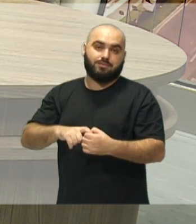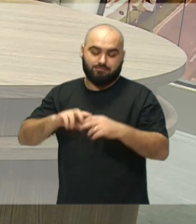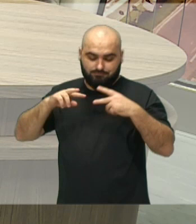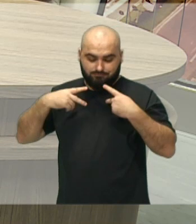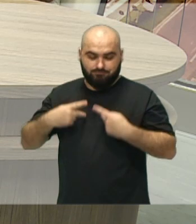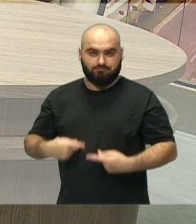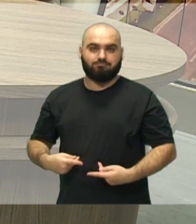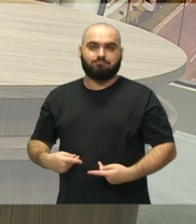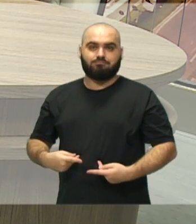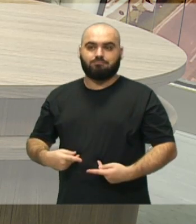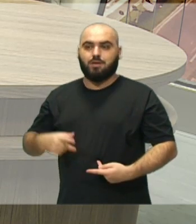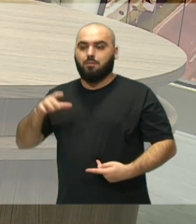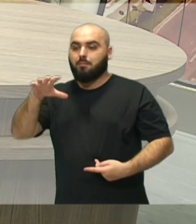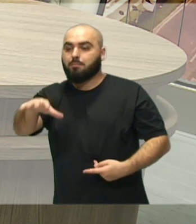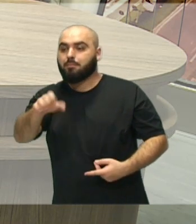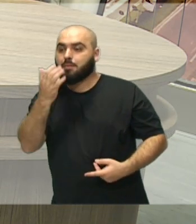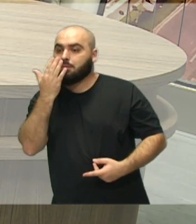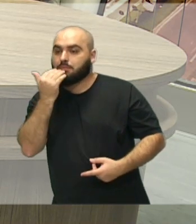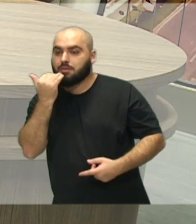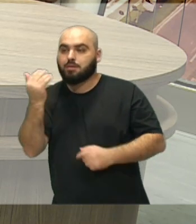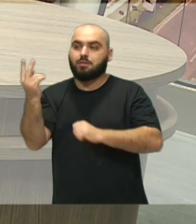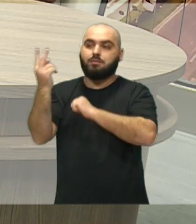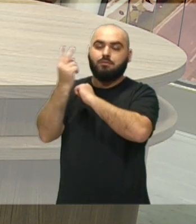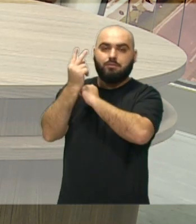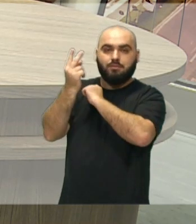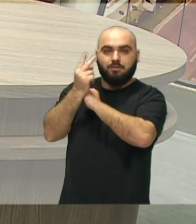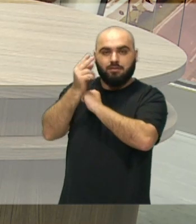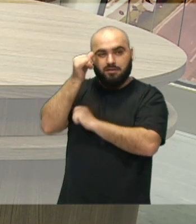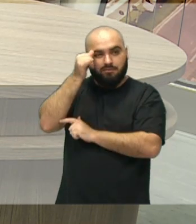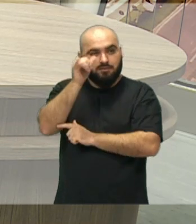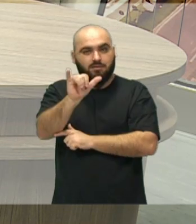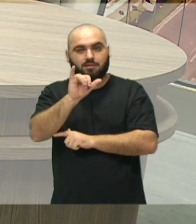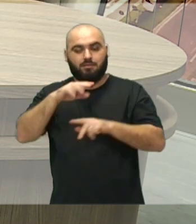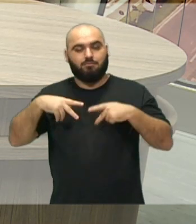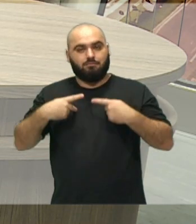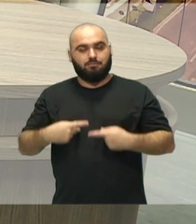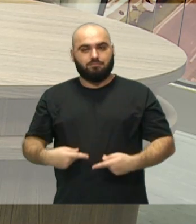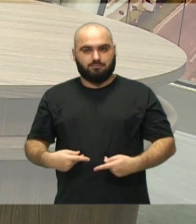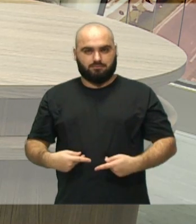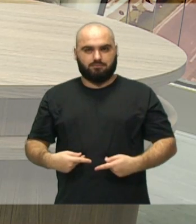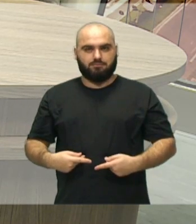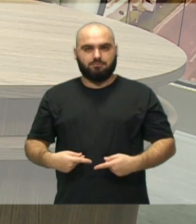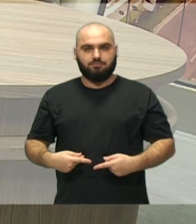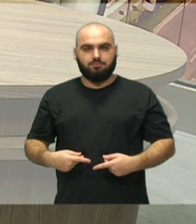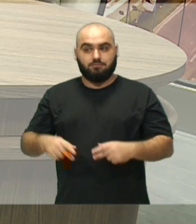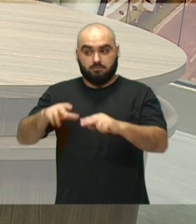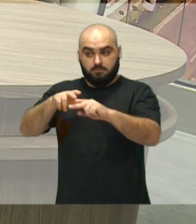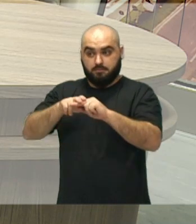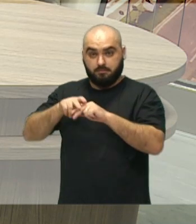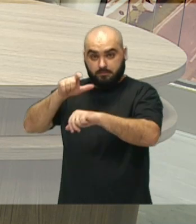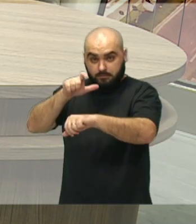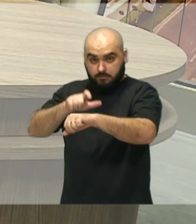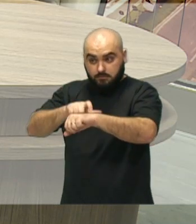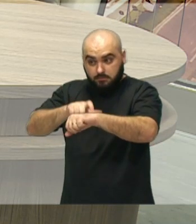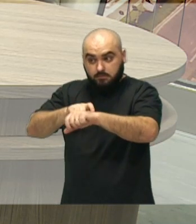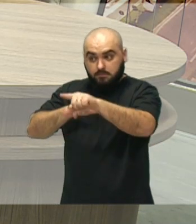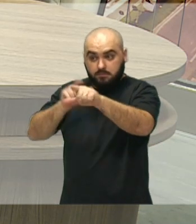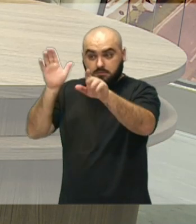a se proteger, a se cuidar dos predadores, a evitar humanos. Então, a hora que ele passa